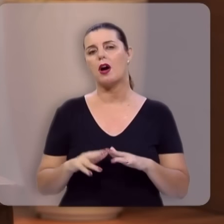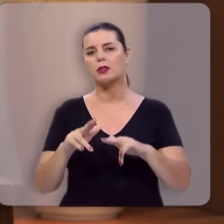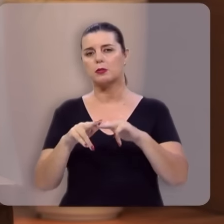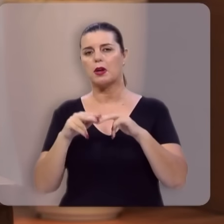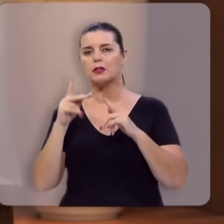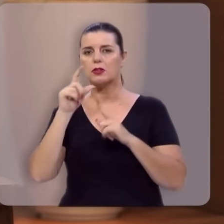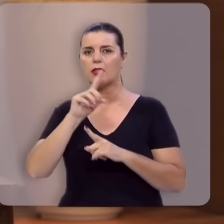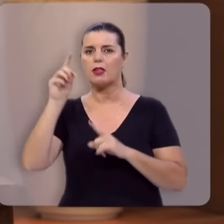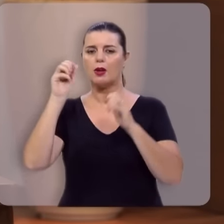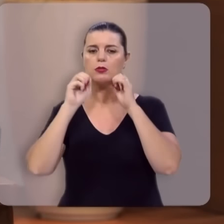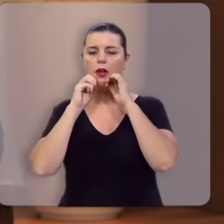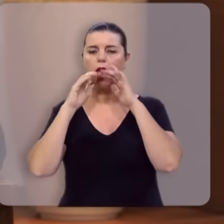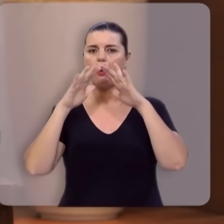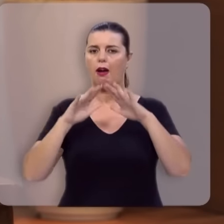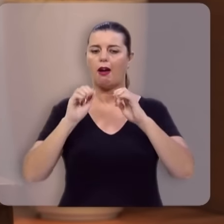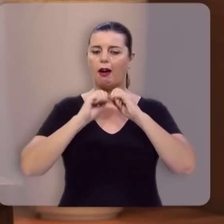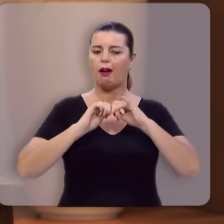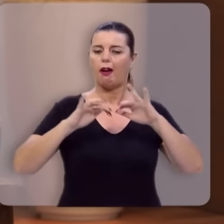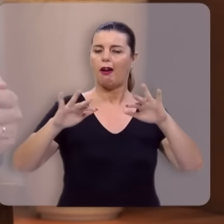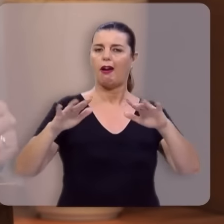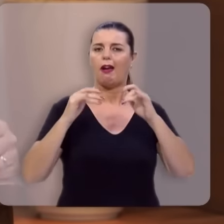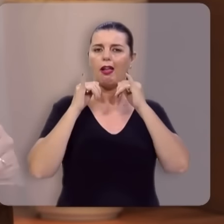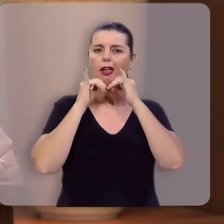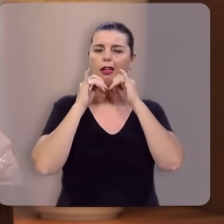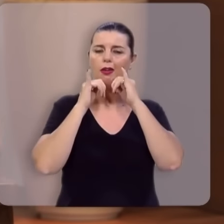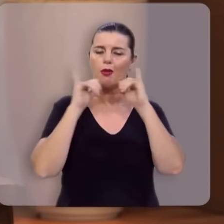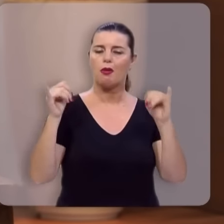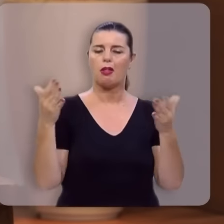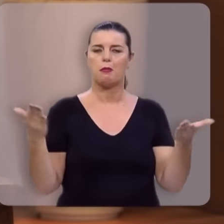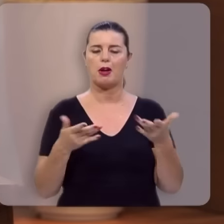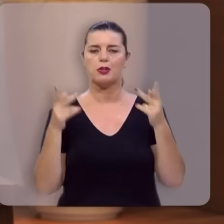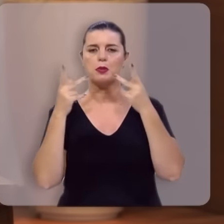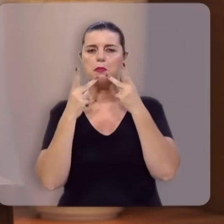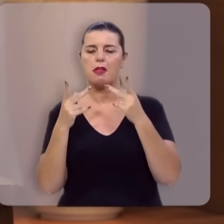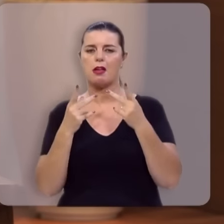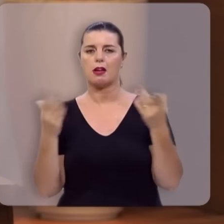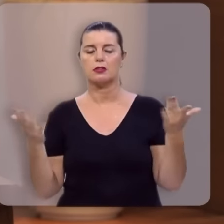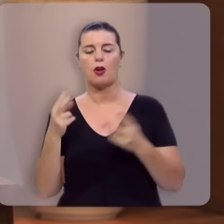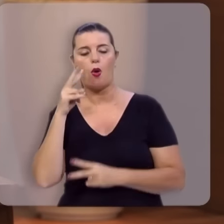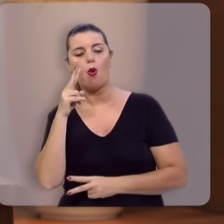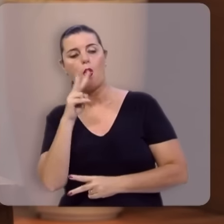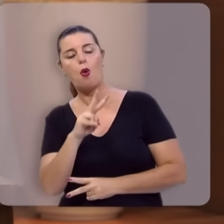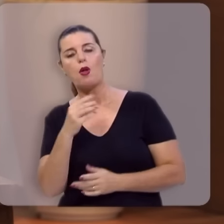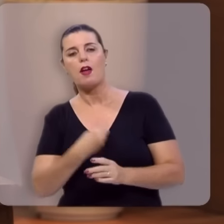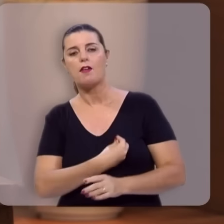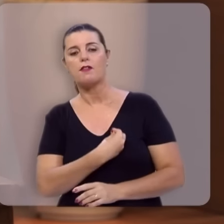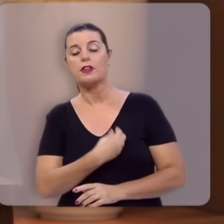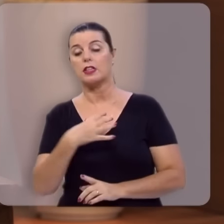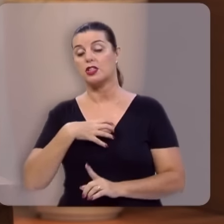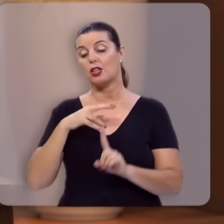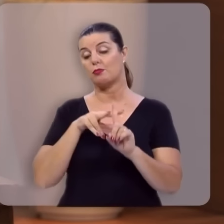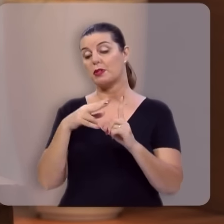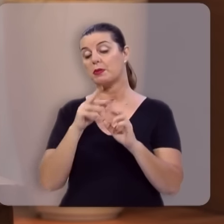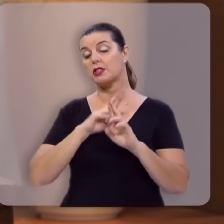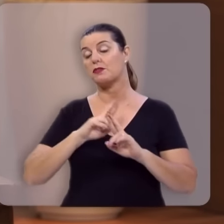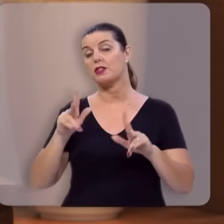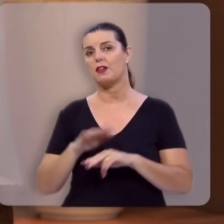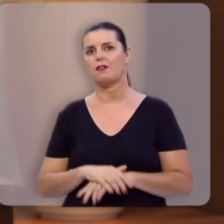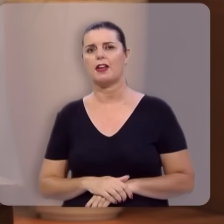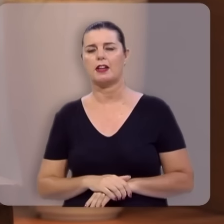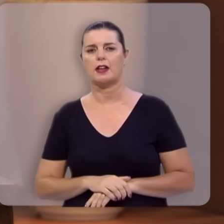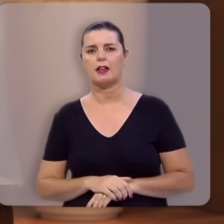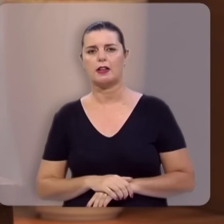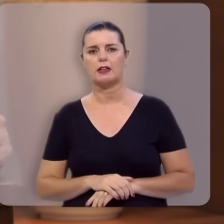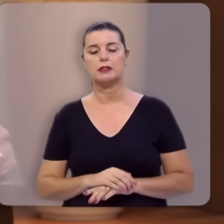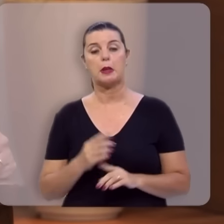de Deus que foi proclamada aqui no dia de hoje, nos fazendo olhar para a vida em uma nova